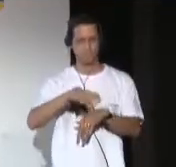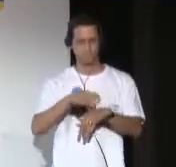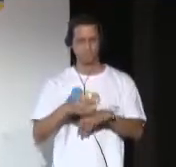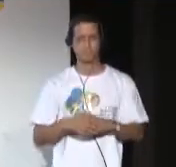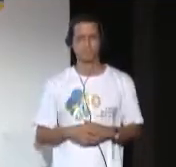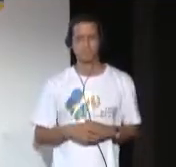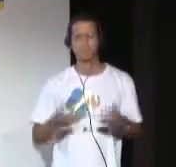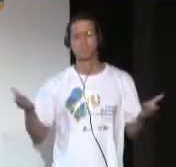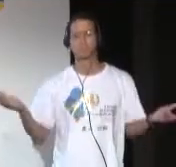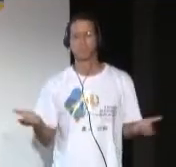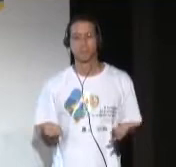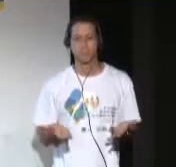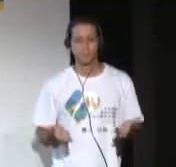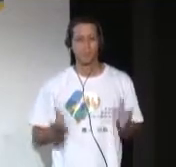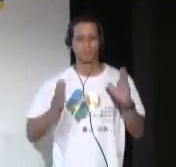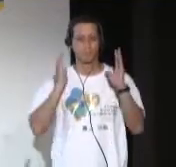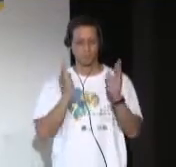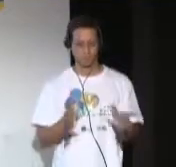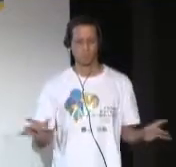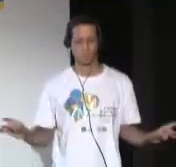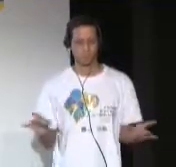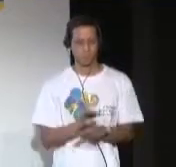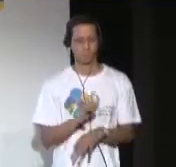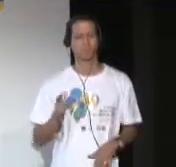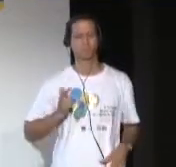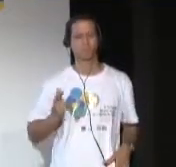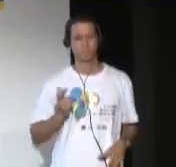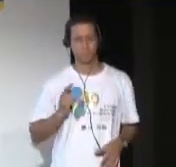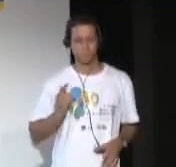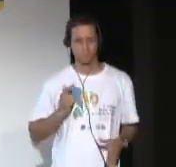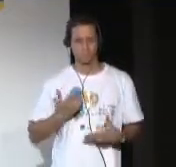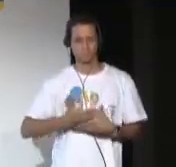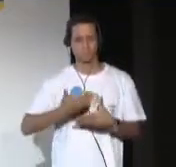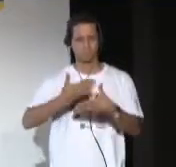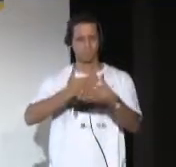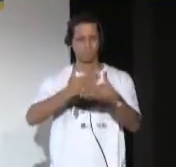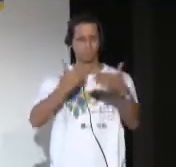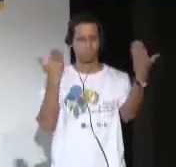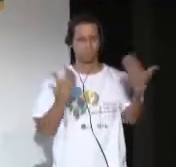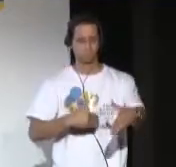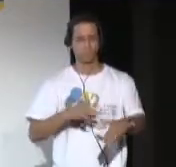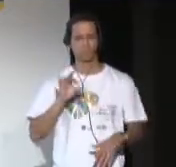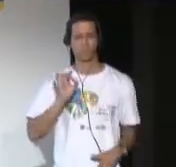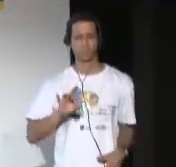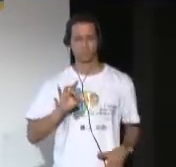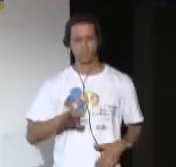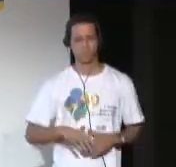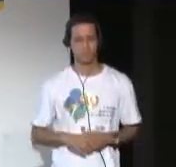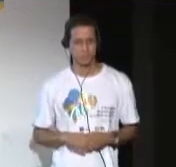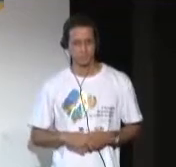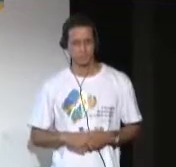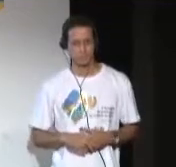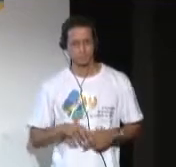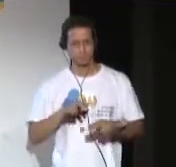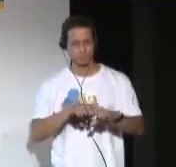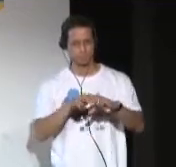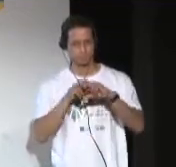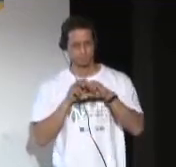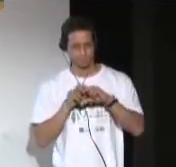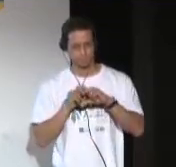Durante muito tempo, a educação de Singapura estava atrelada aos exames de Cambridge, da Universidade de